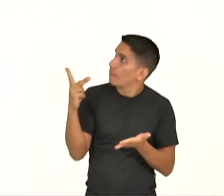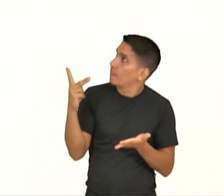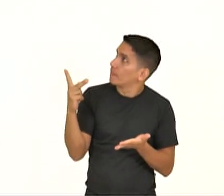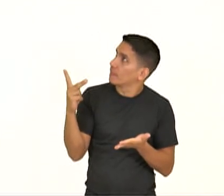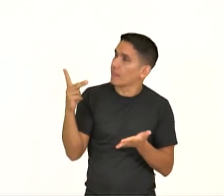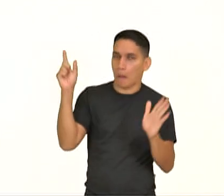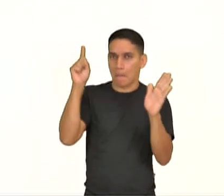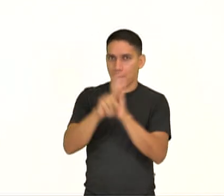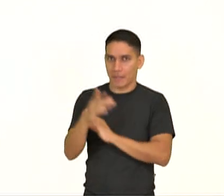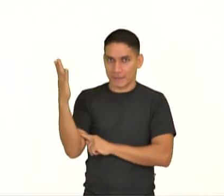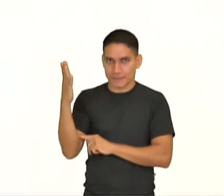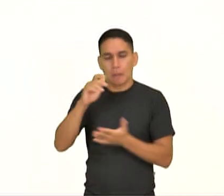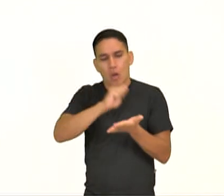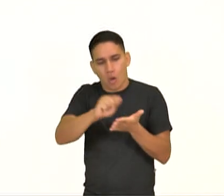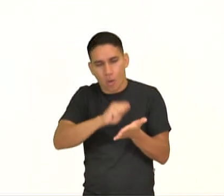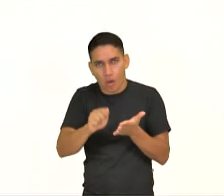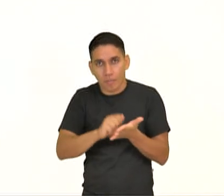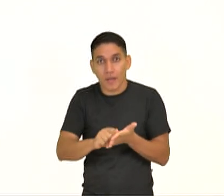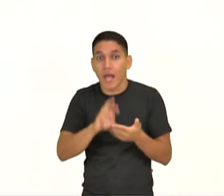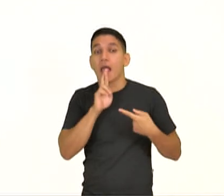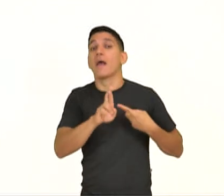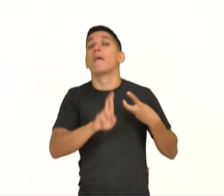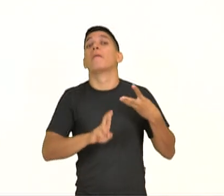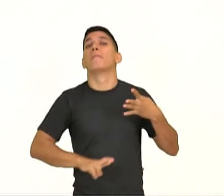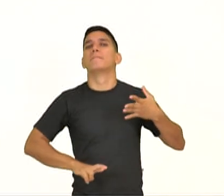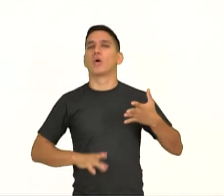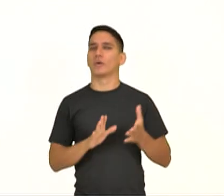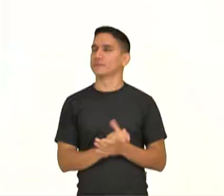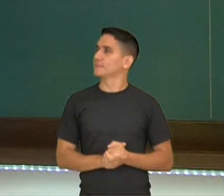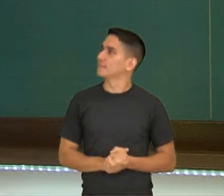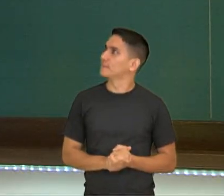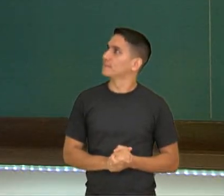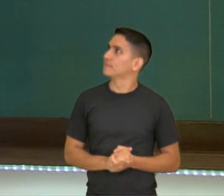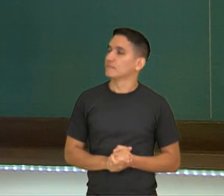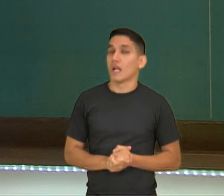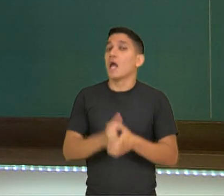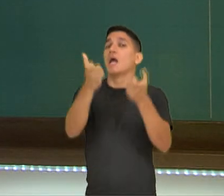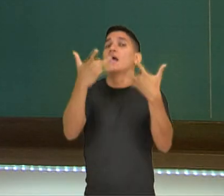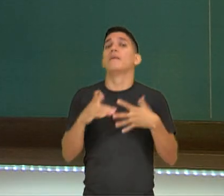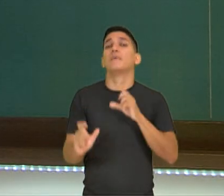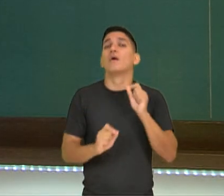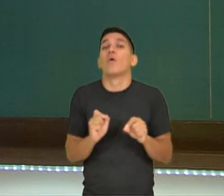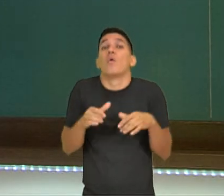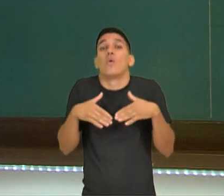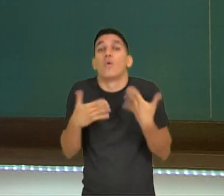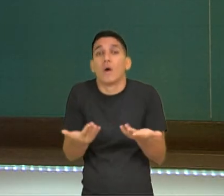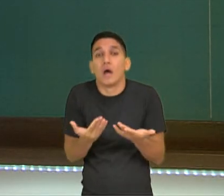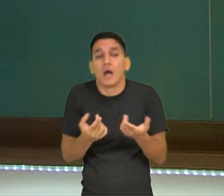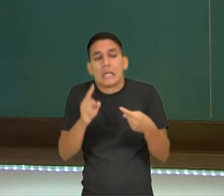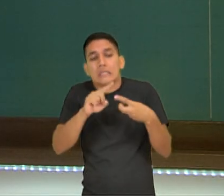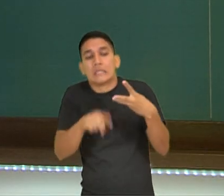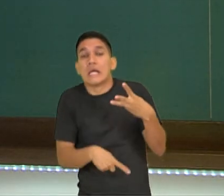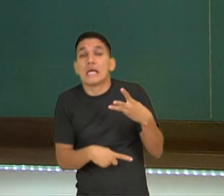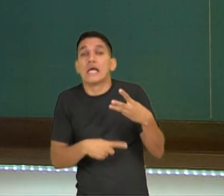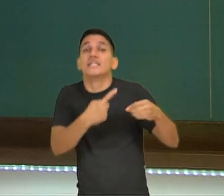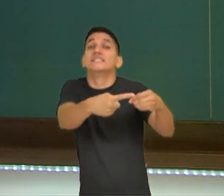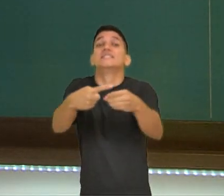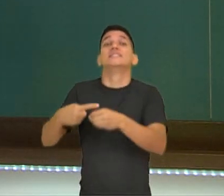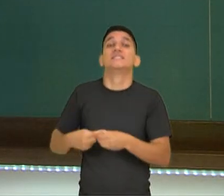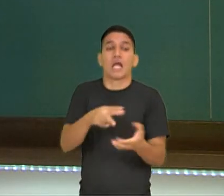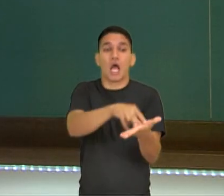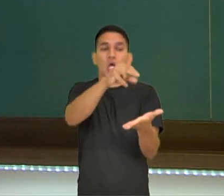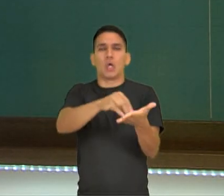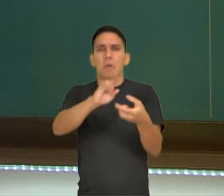a pergunta em seu caderno e responda, professor, está enrolando tudo. Explique quais foram as 3 cidades cuxitas que